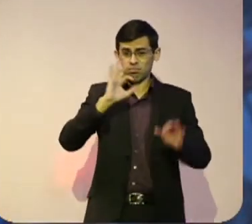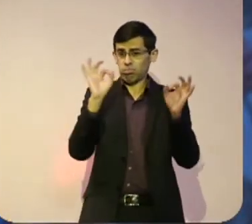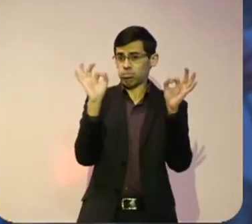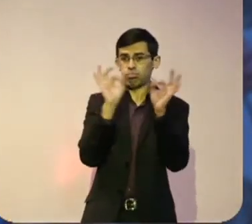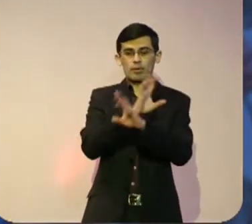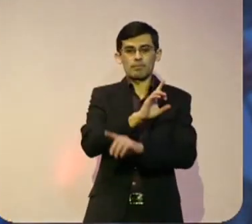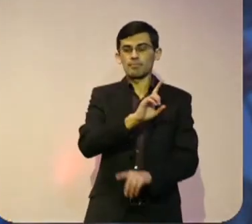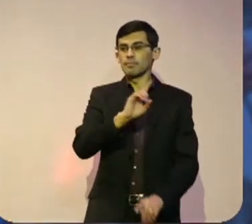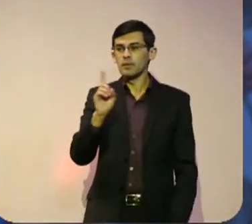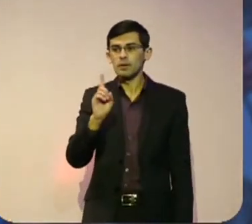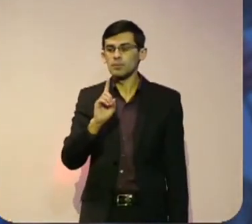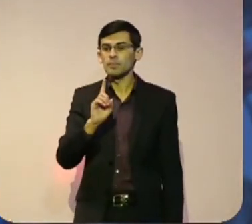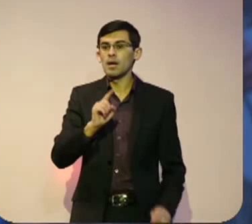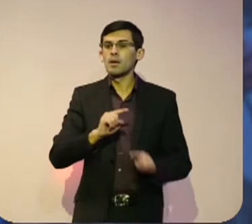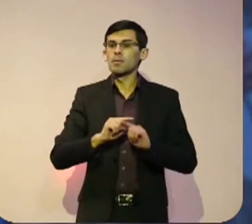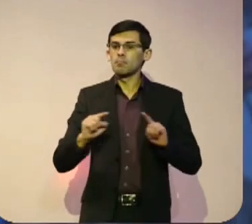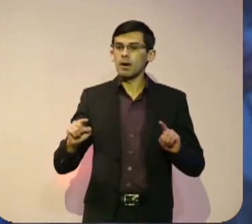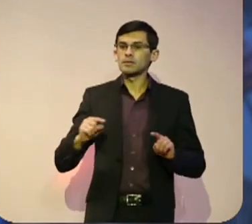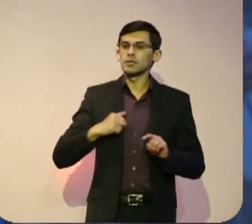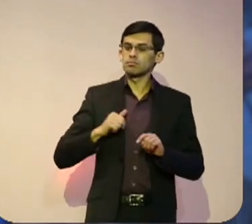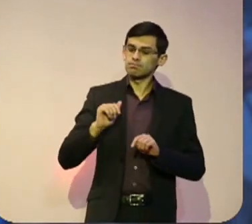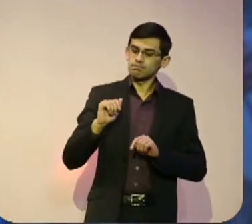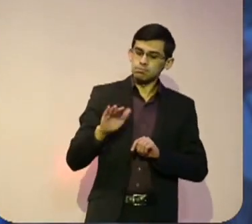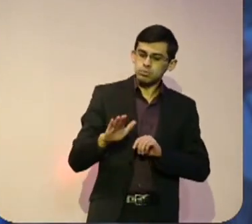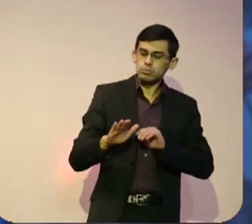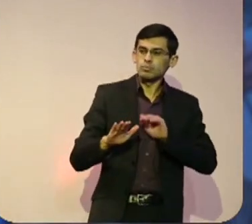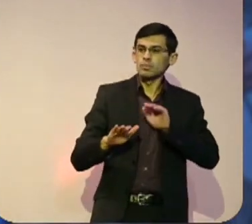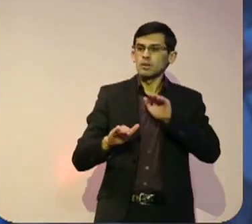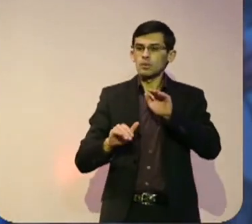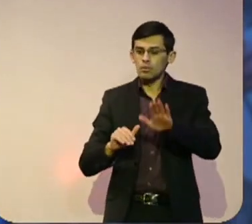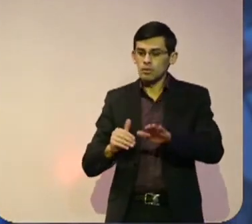vez, mas eu dou mais um passo,